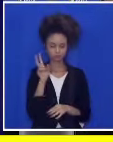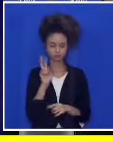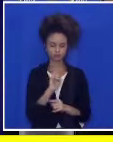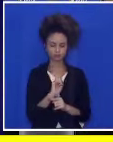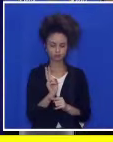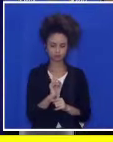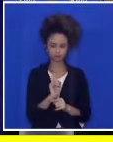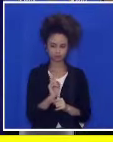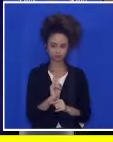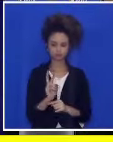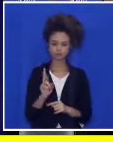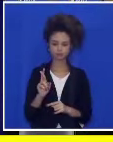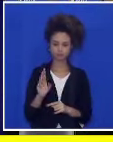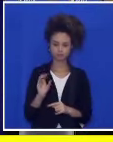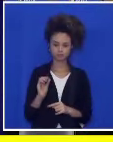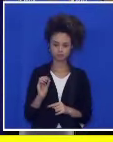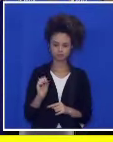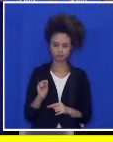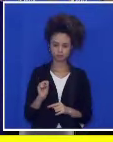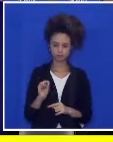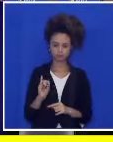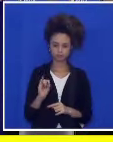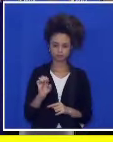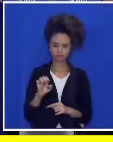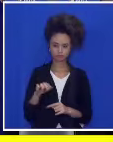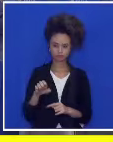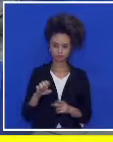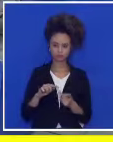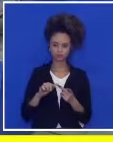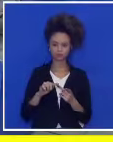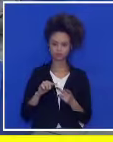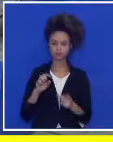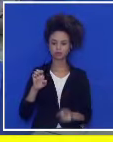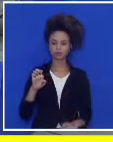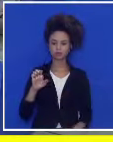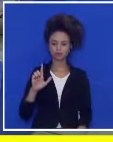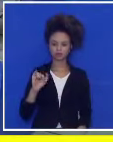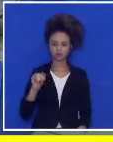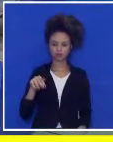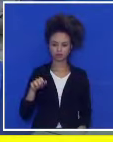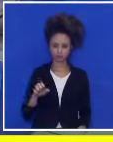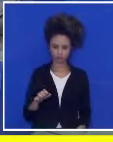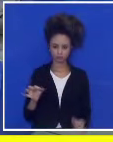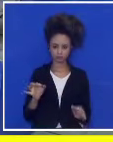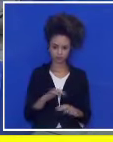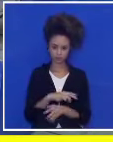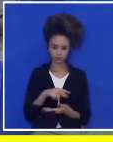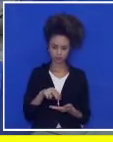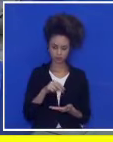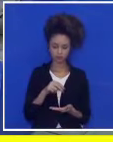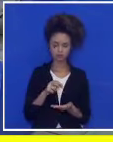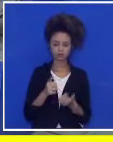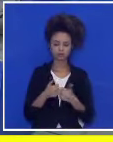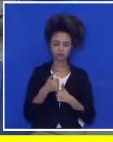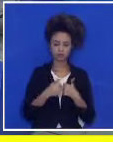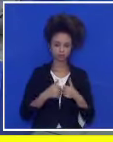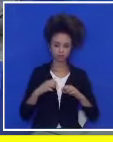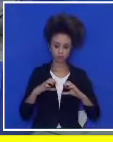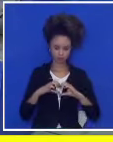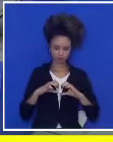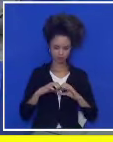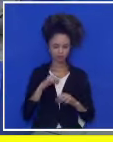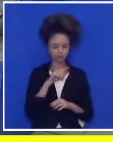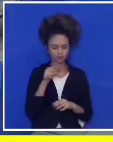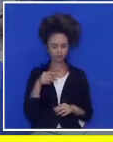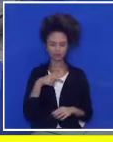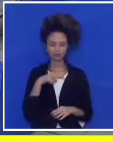nossas auditoras, a Rosiane e a Eliane. Tudo pronto para o sorteio do Time do Coração. Você tem mais uma chance de